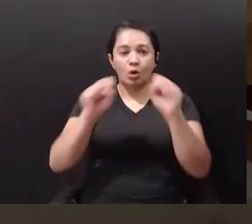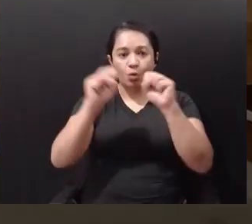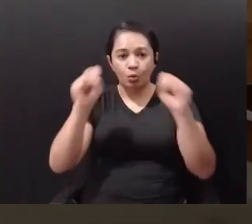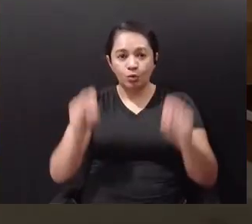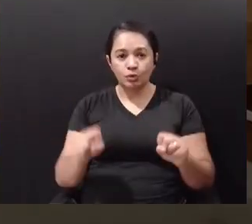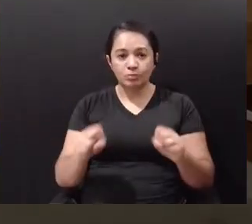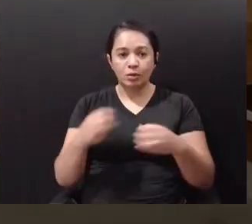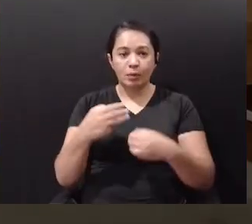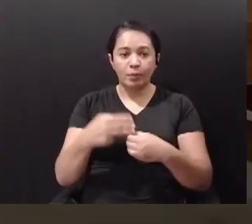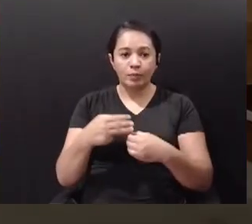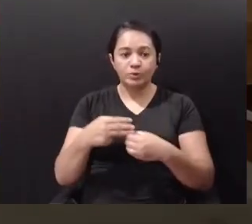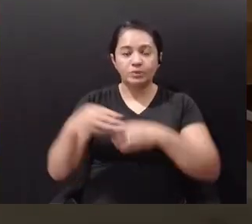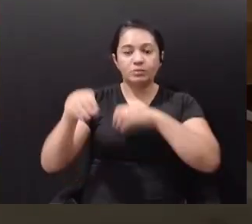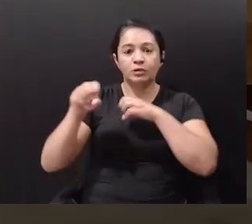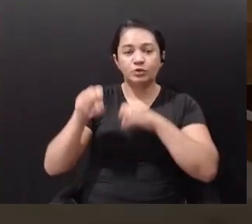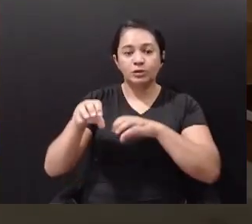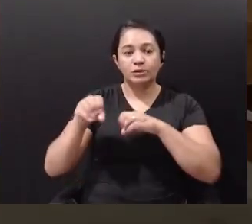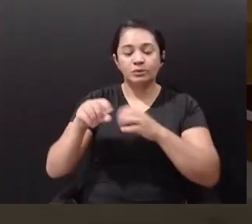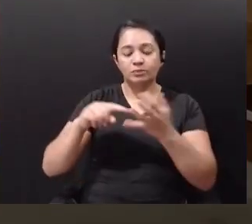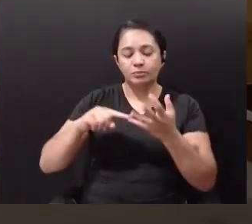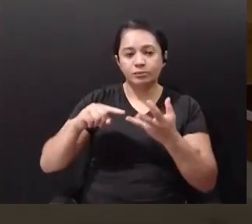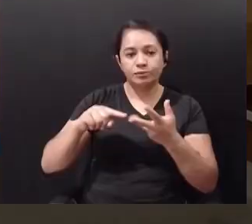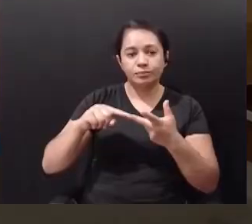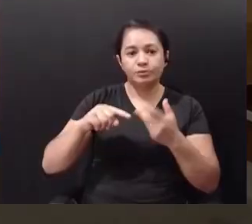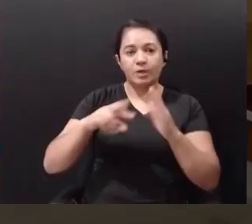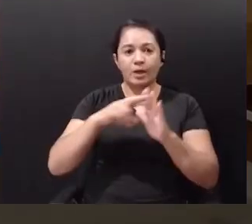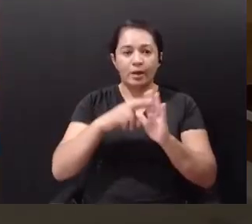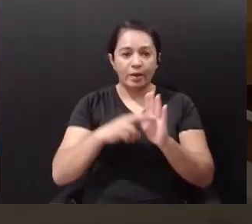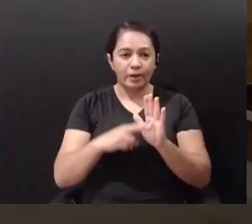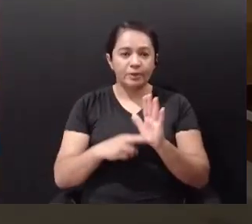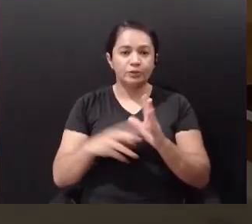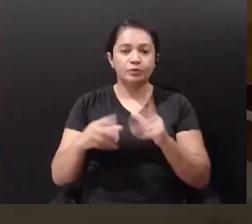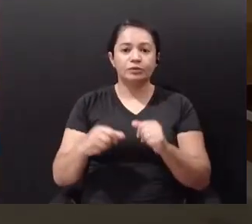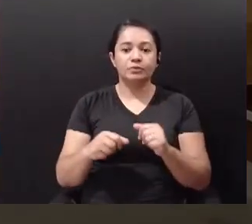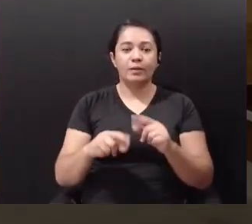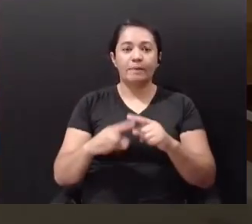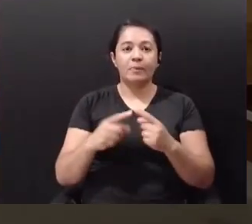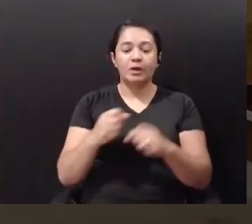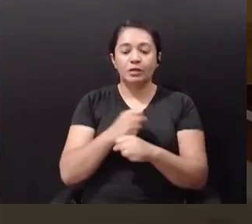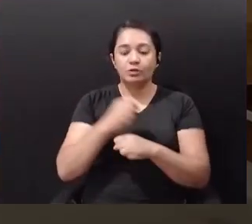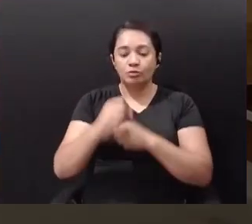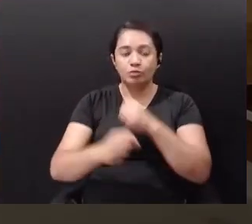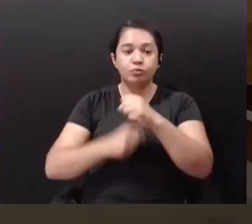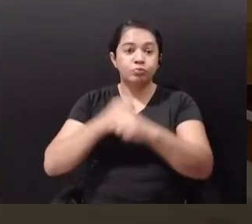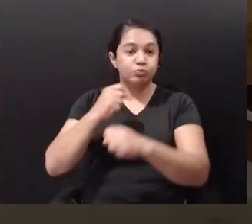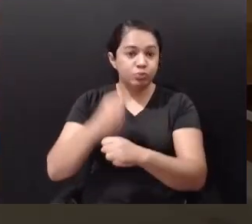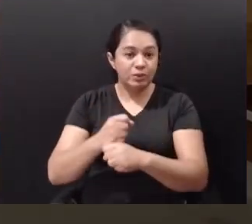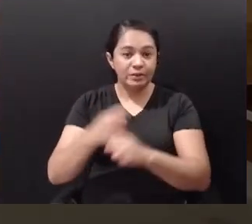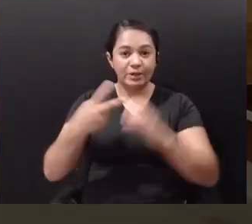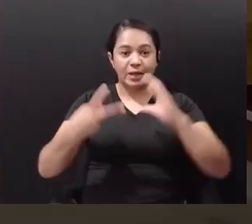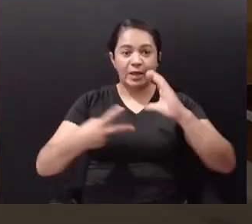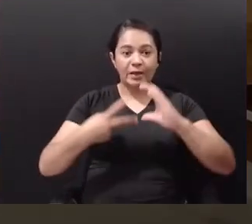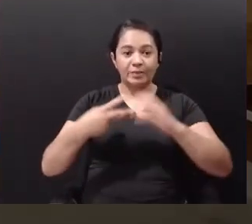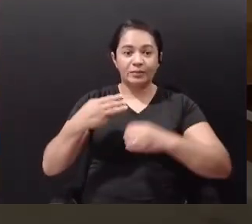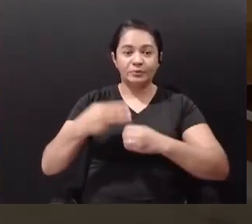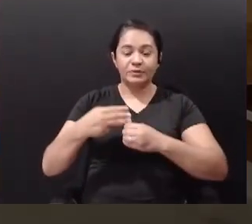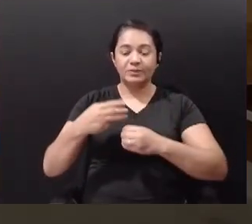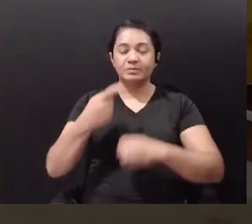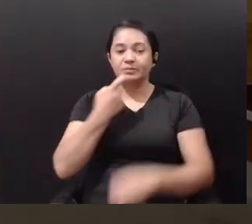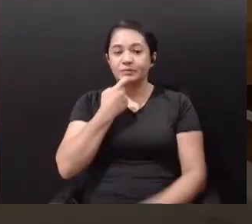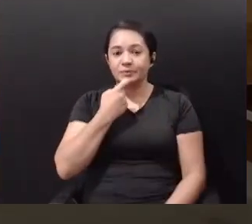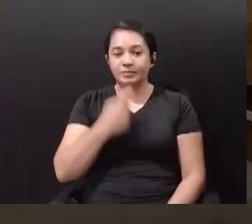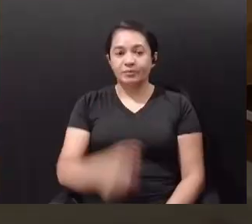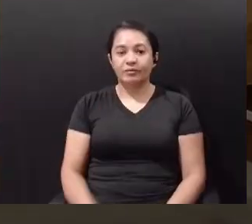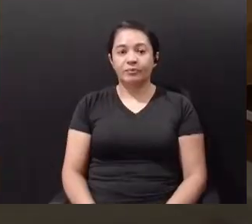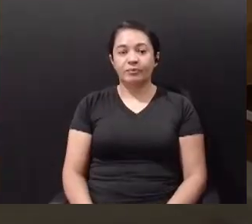ensino, então todas essas regras. E aí no ano seguinte, a Câmara Municipal de Campinas faz a